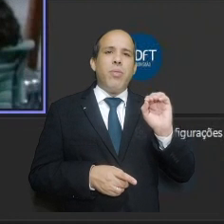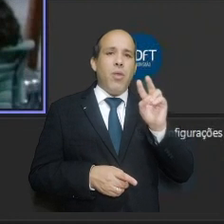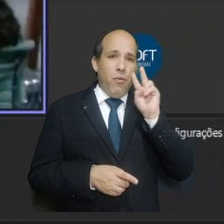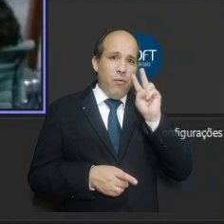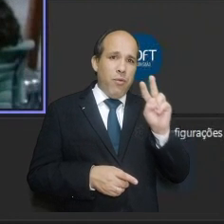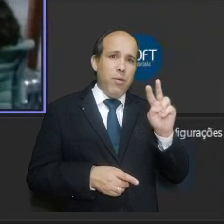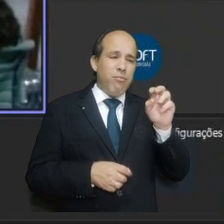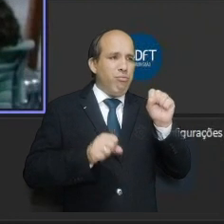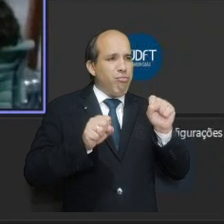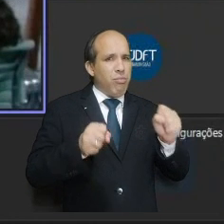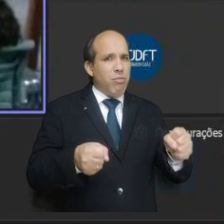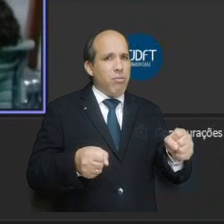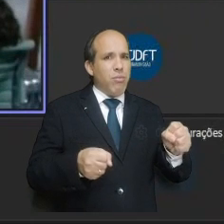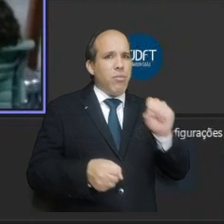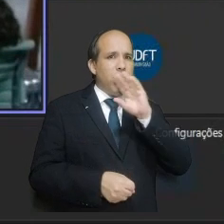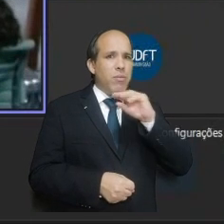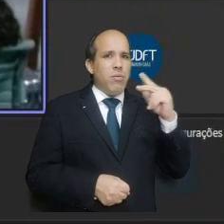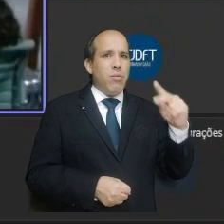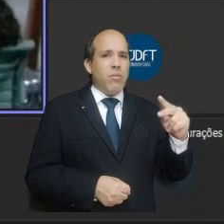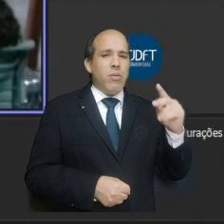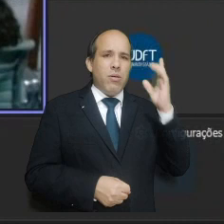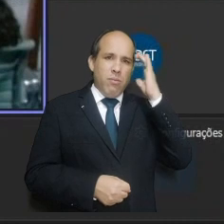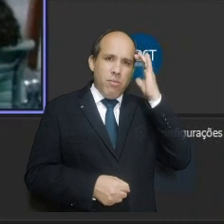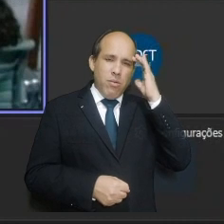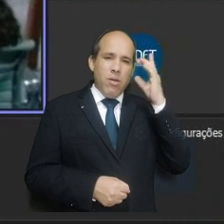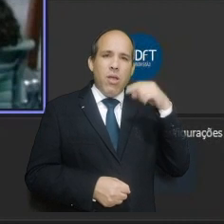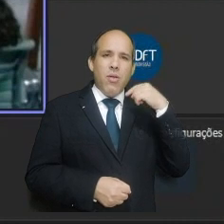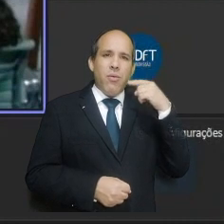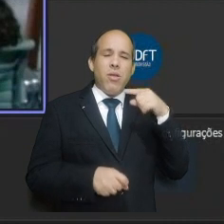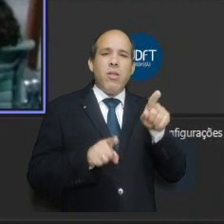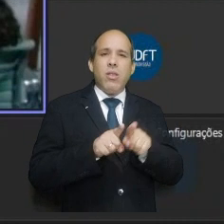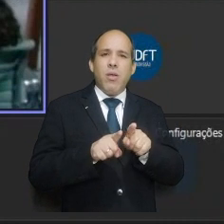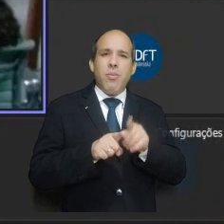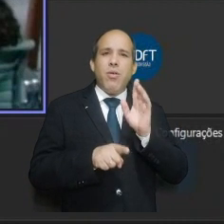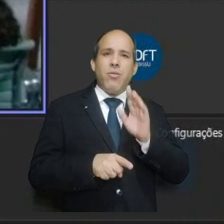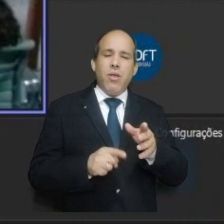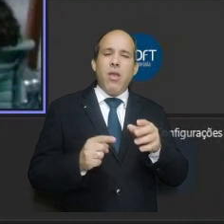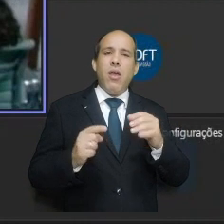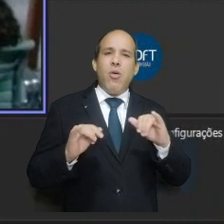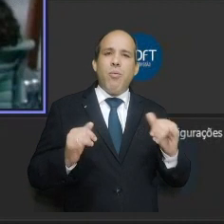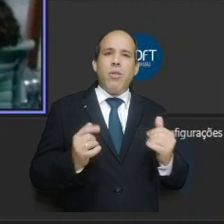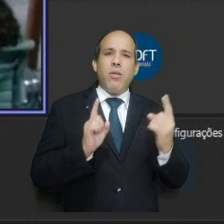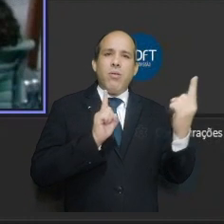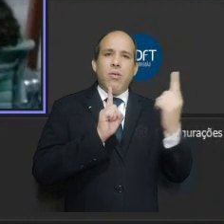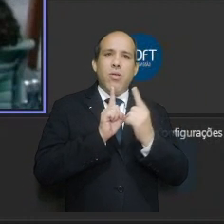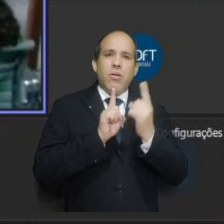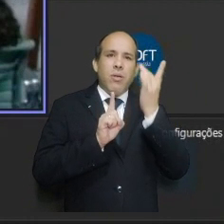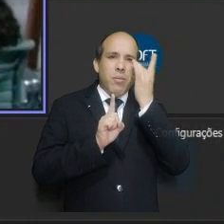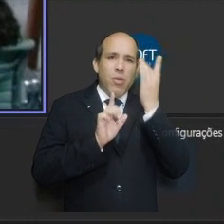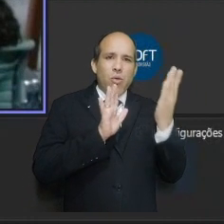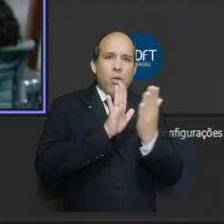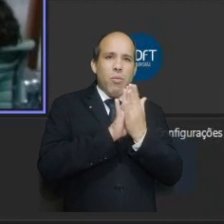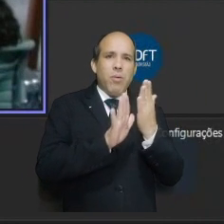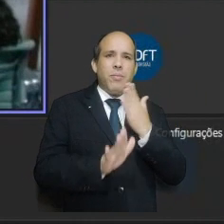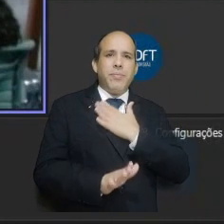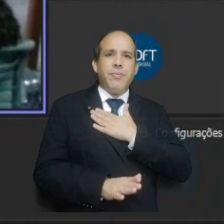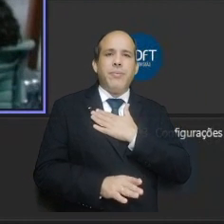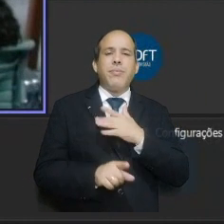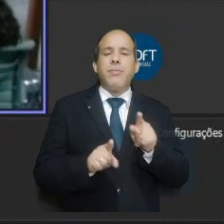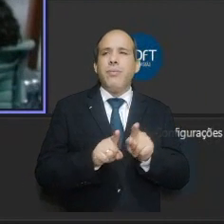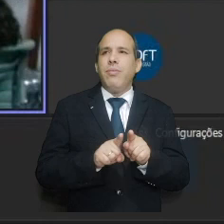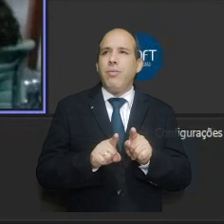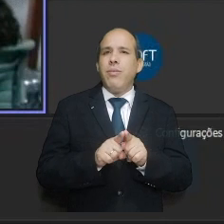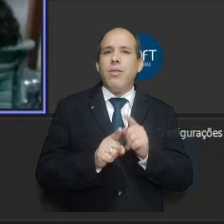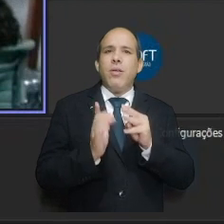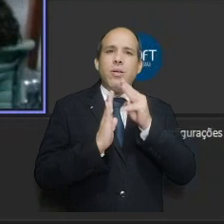presidente, eu ouvi a sustentação da ilustre advogada, eu tive a oportunidade de recebê-la